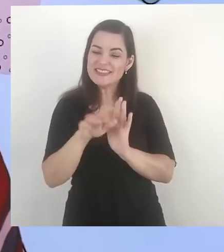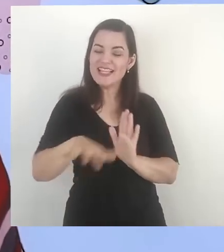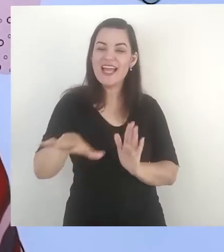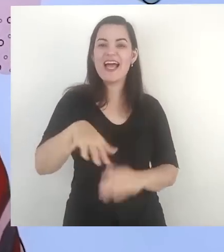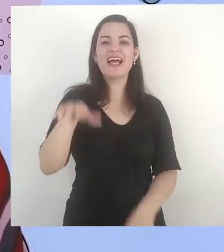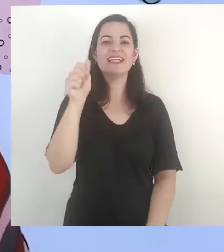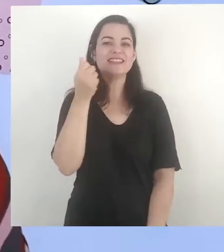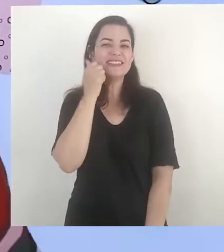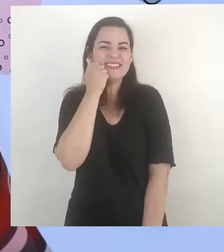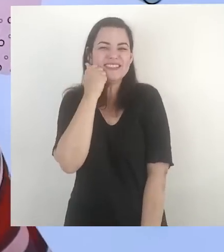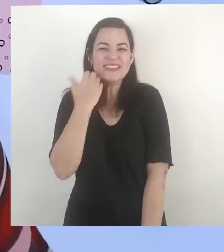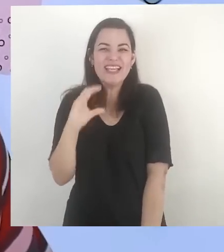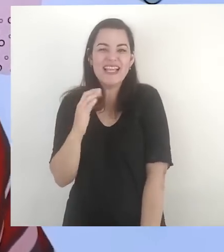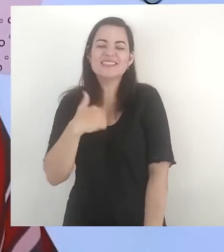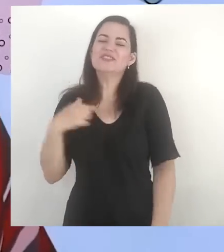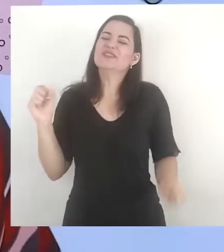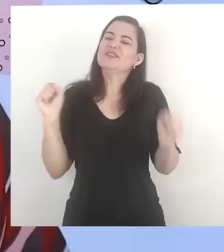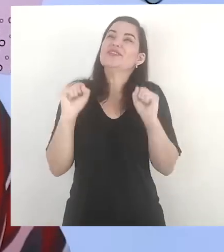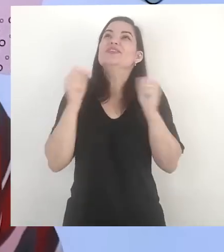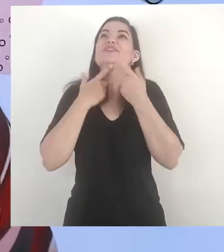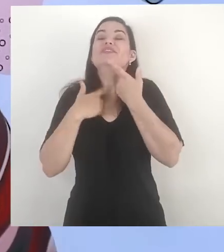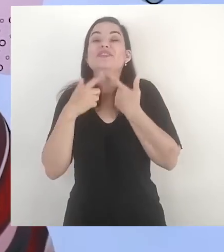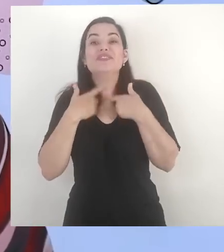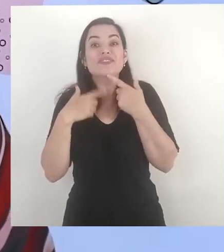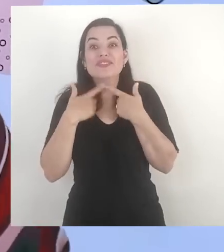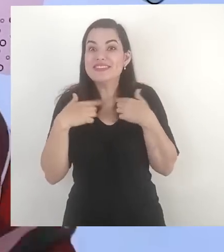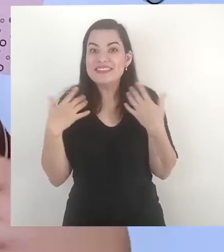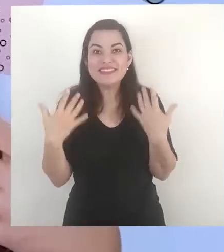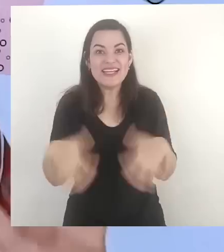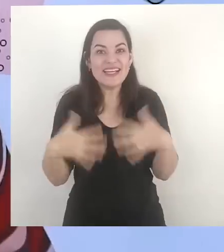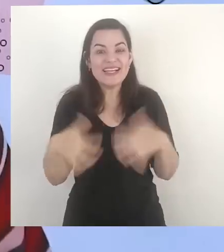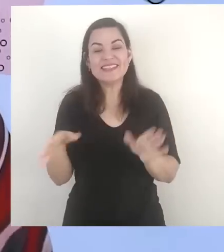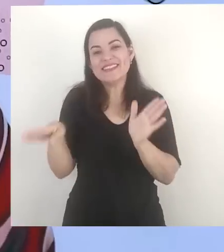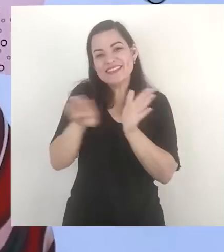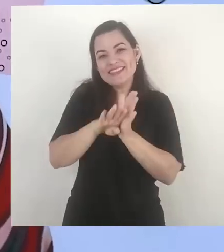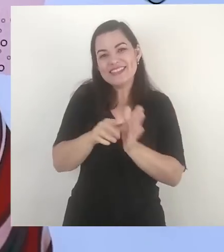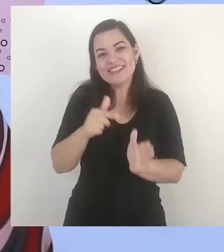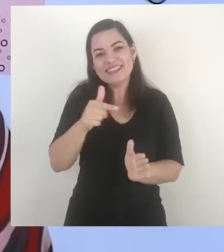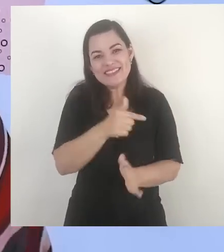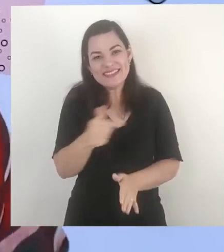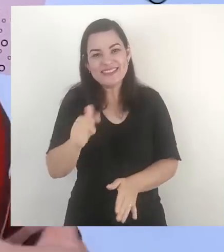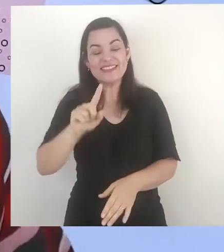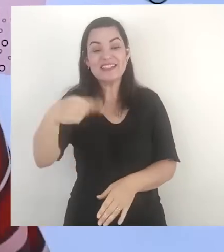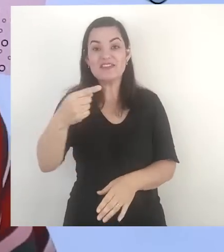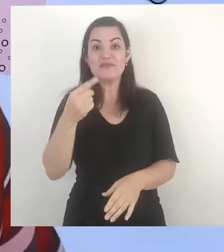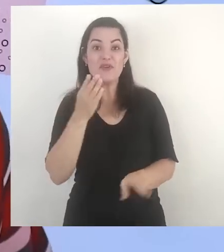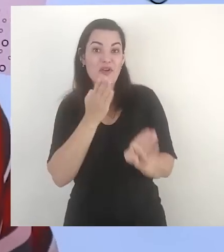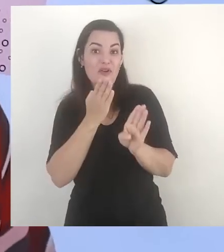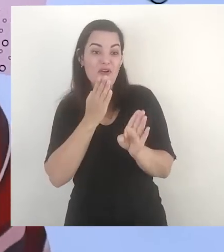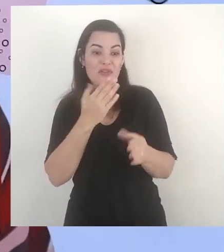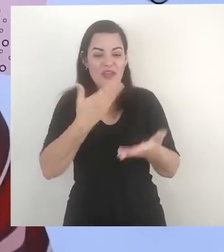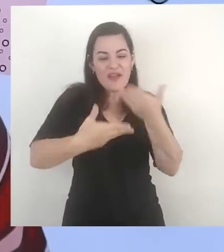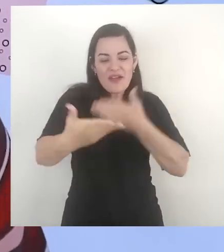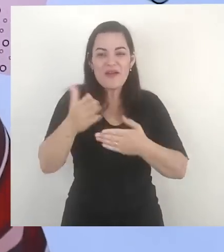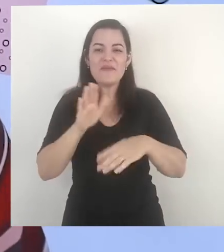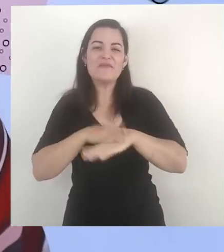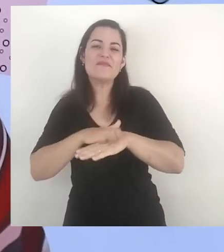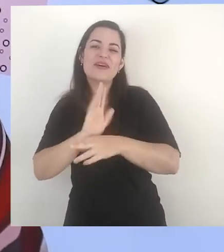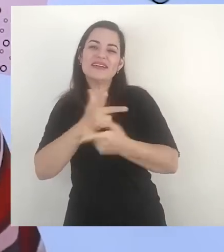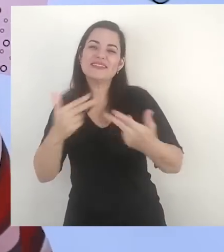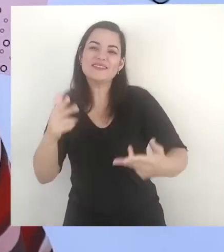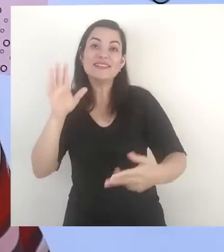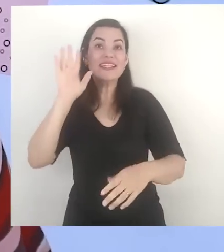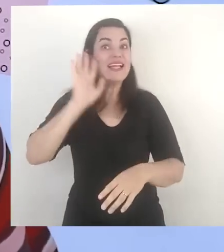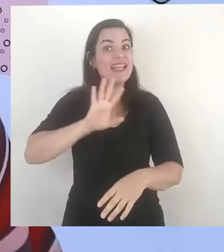ciência. Ai, eu estava louca para chegar logo essa semana para a gente compartilhar bastante coisa ainda mais legal do que todas